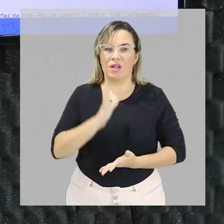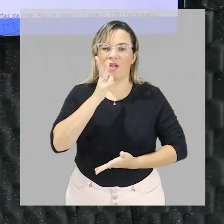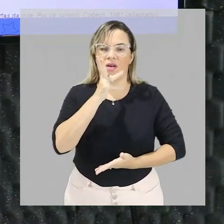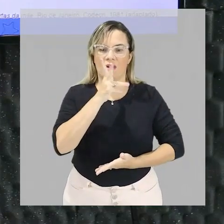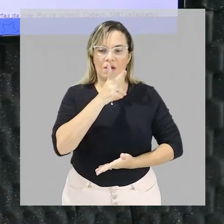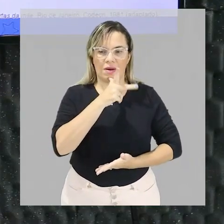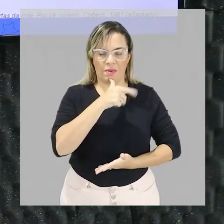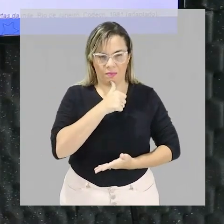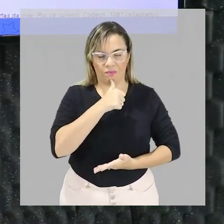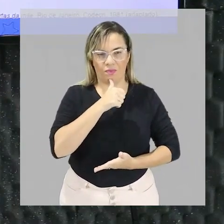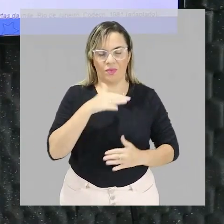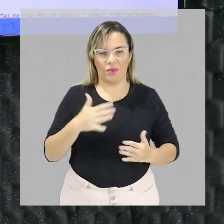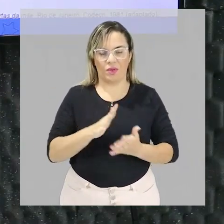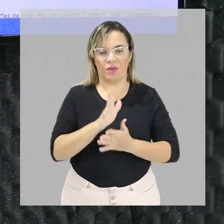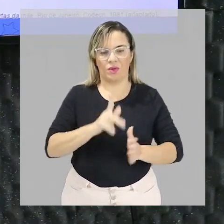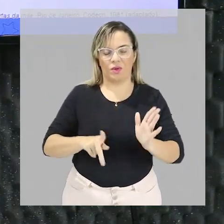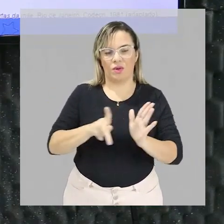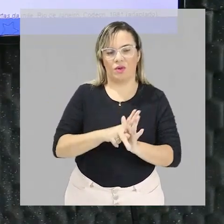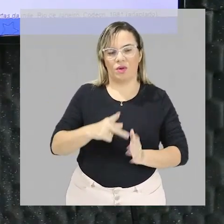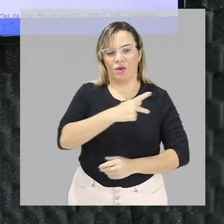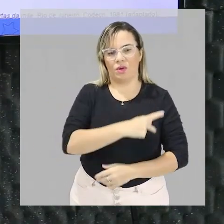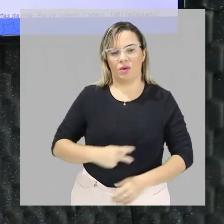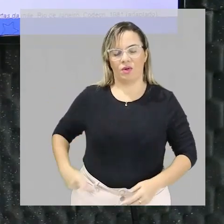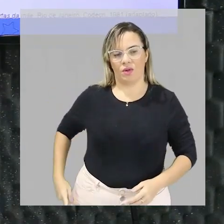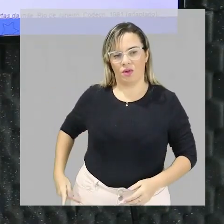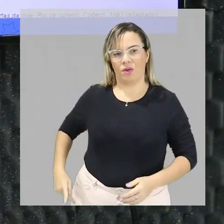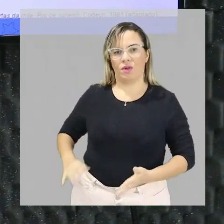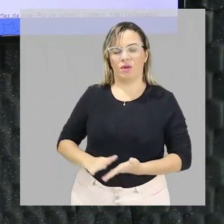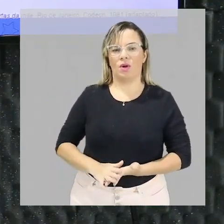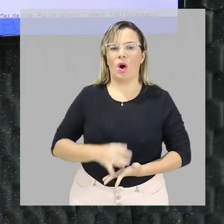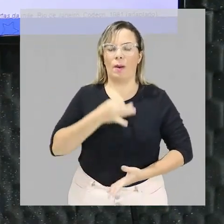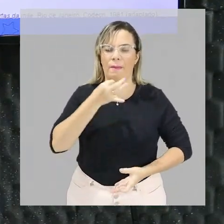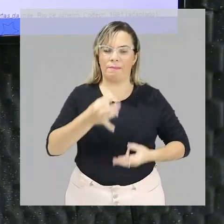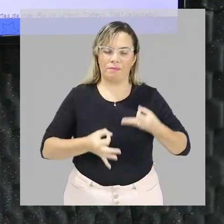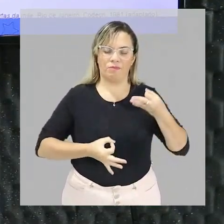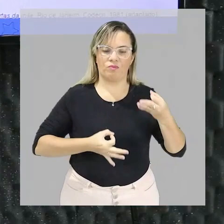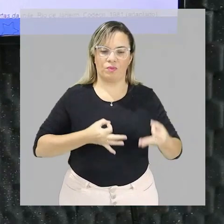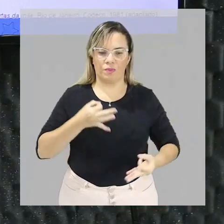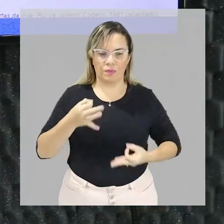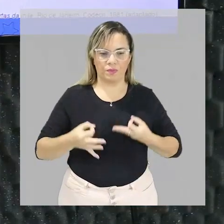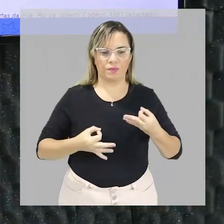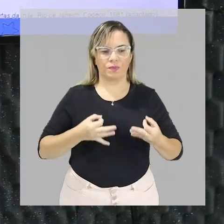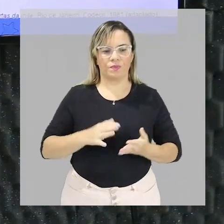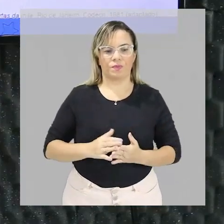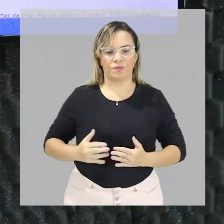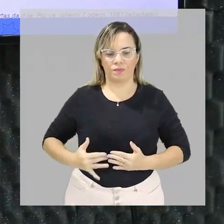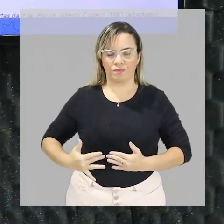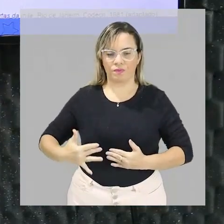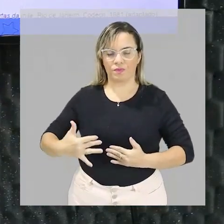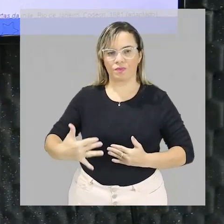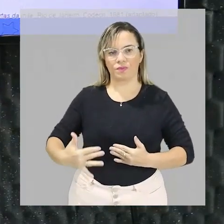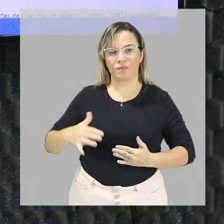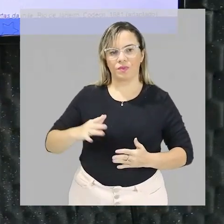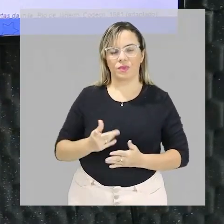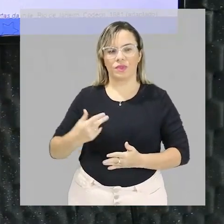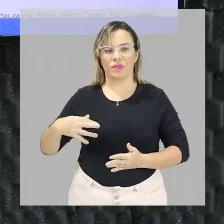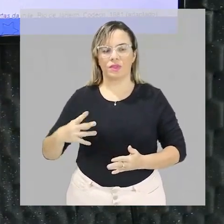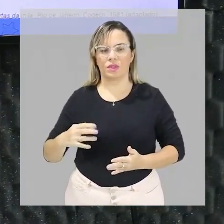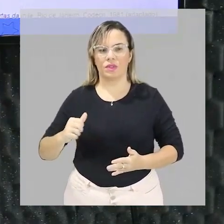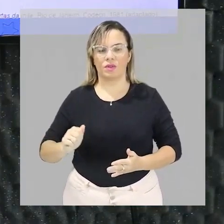lenta, como o próprio presidente sugere, uma abertura gradual e uma